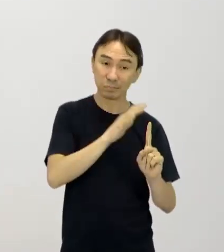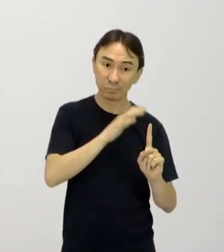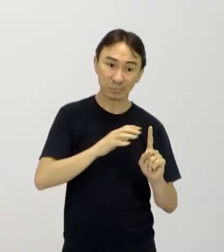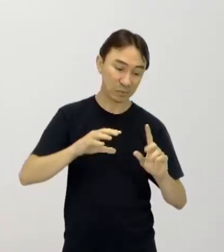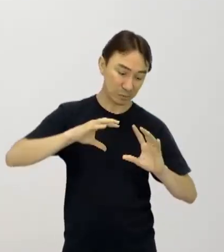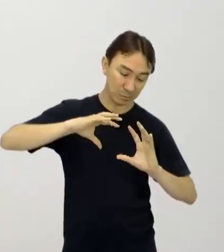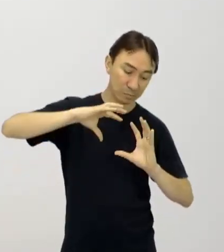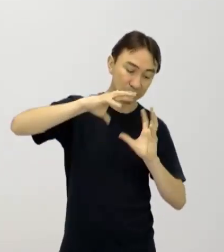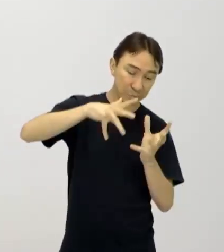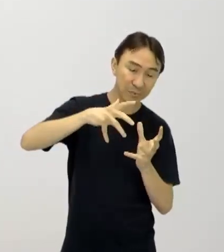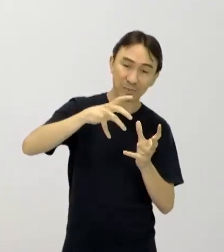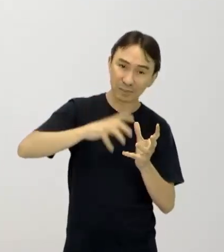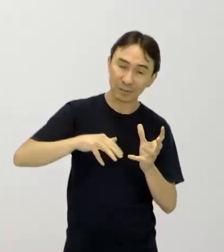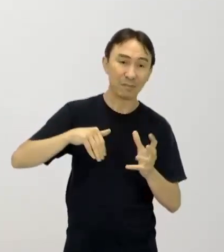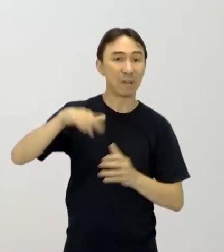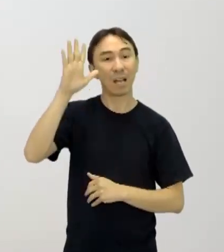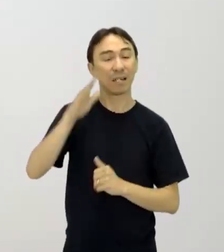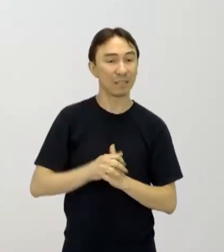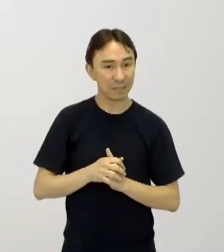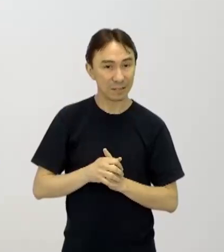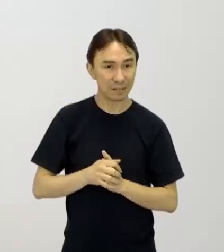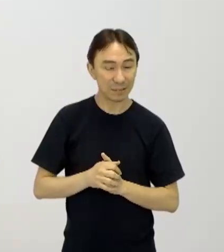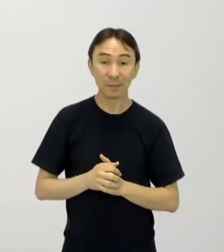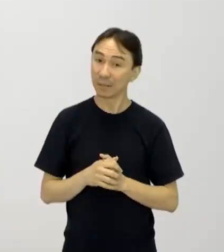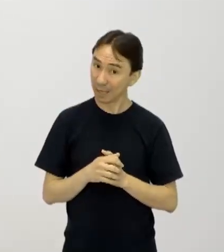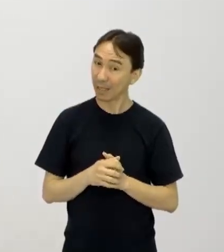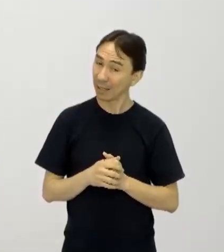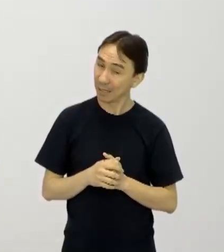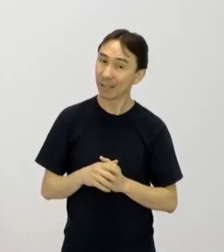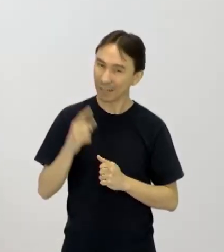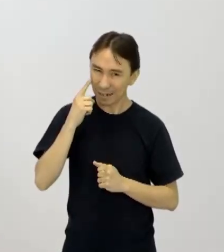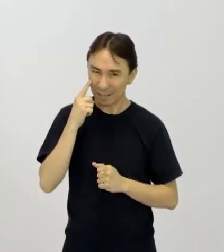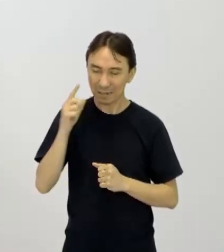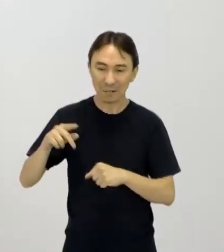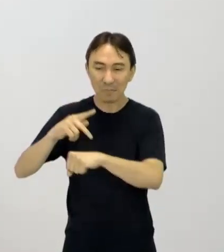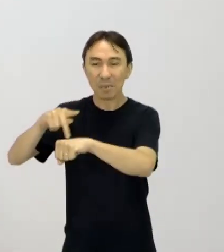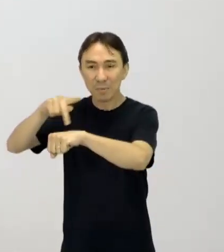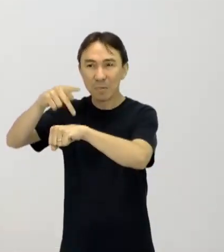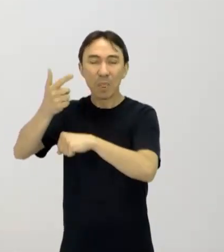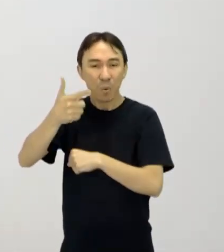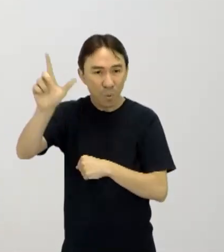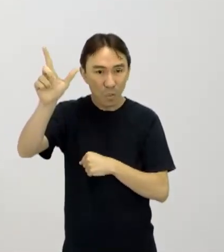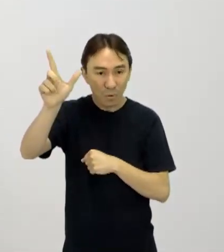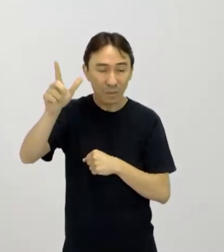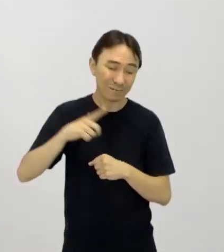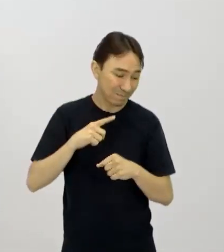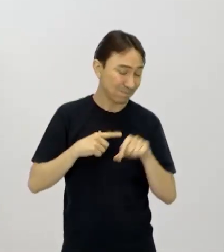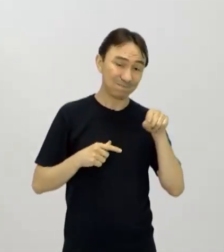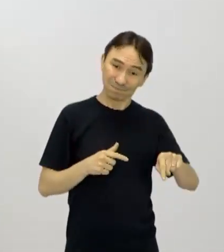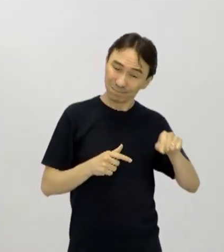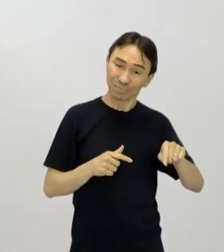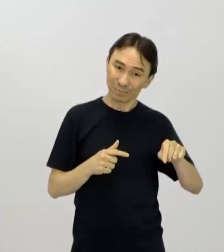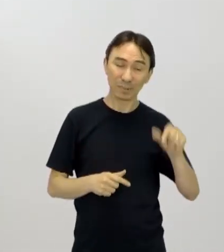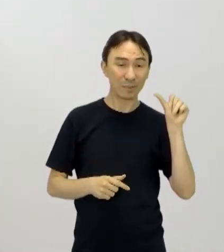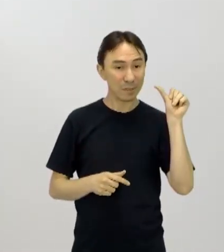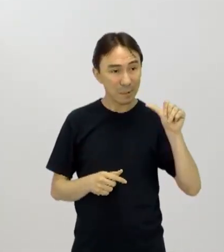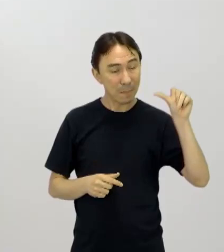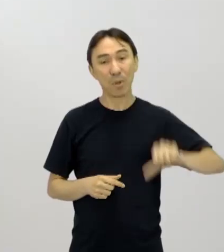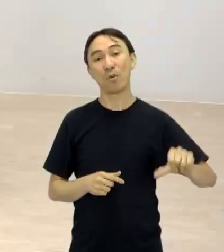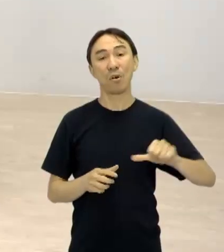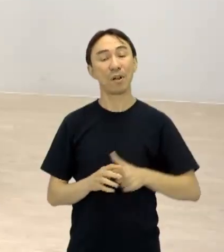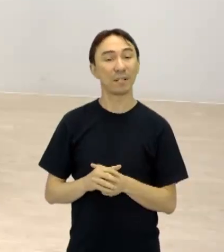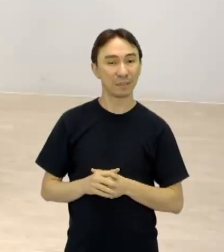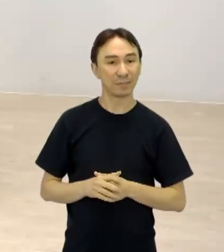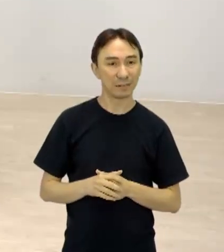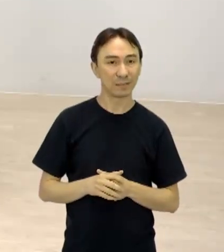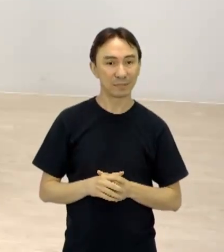até que nos Países Baixos, né? Que a pressão atmosférica também é bem grandona. Sabia dessa? Essa não, você sabia, né, Diogo? Não